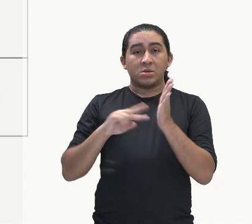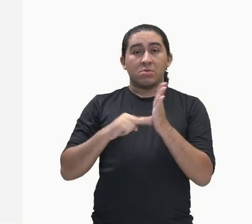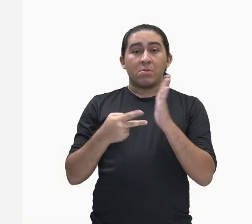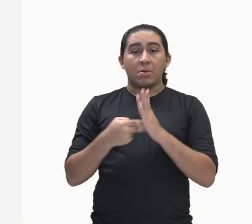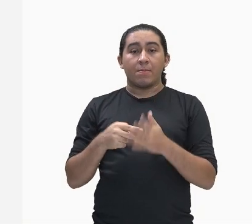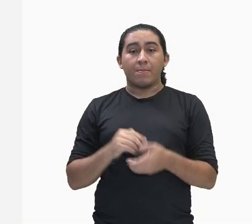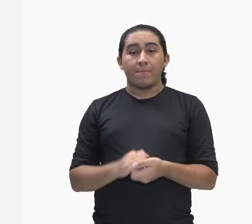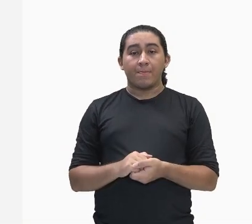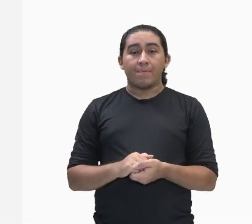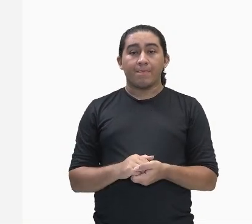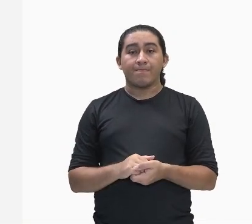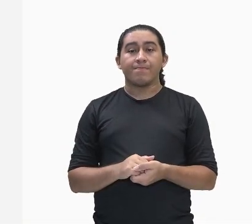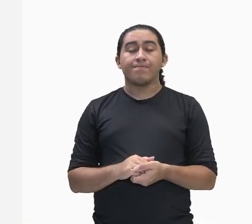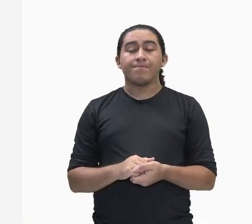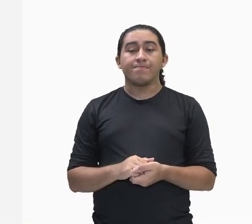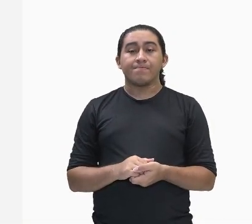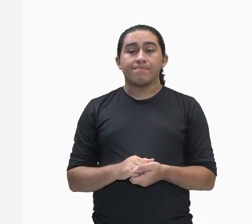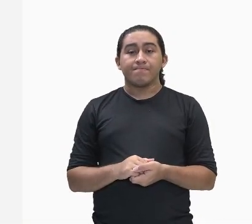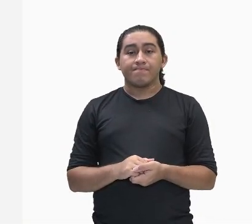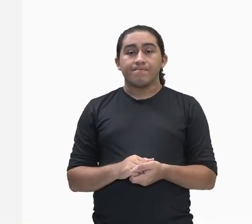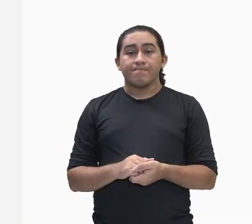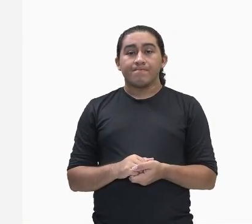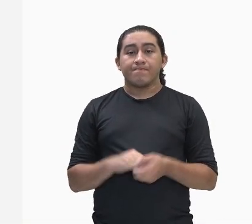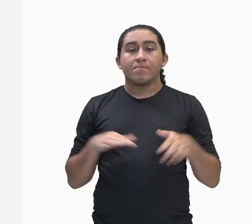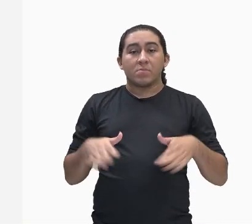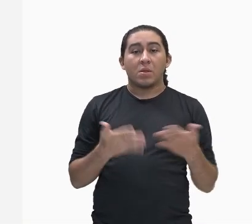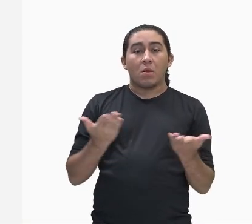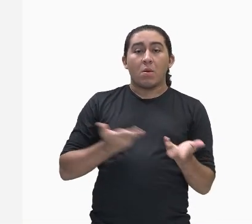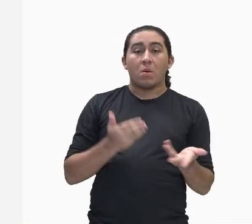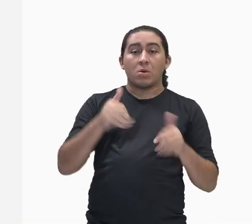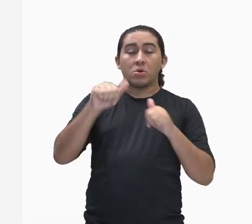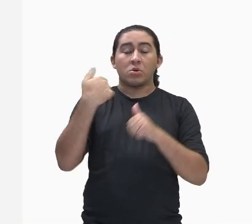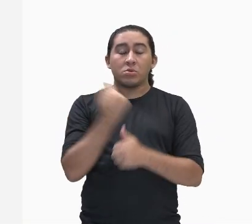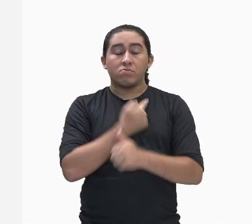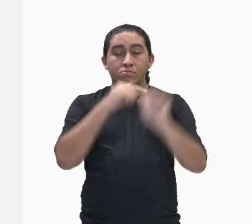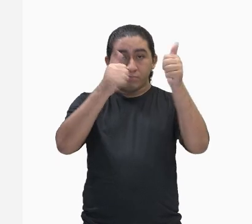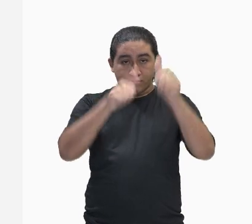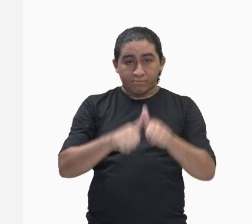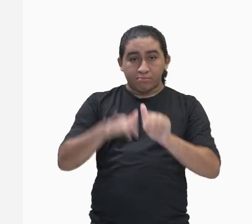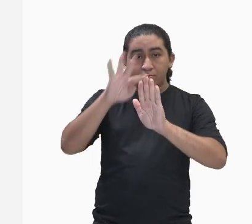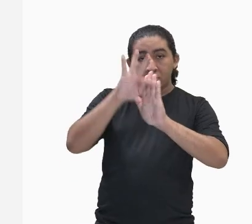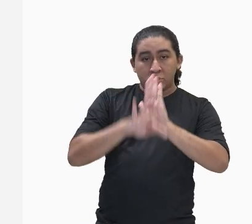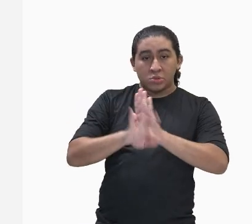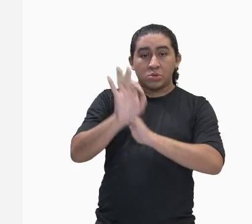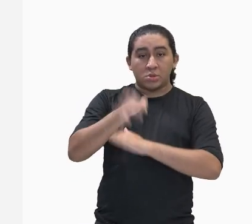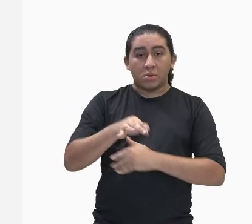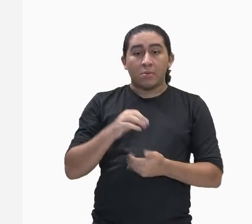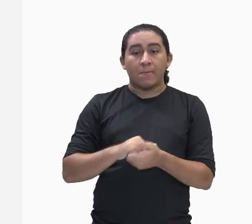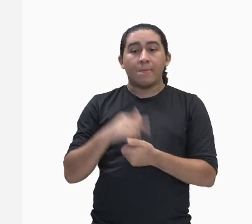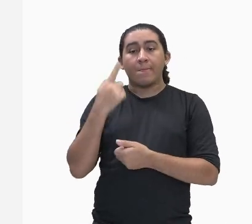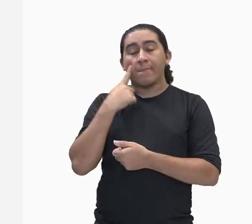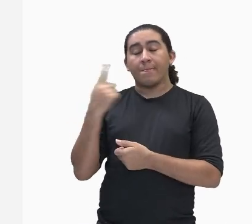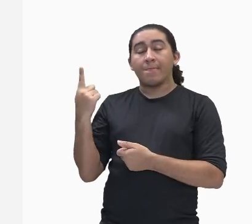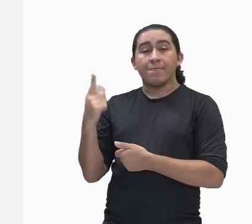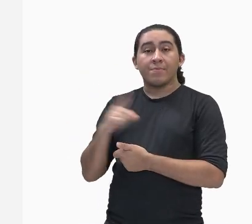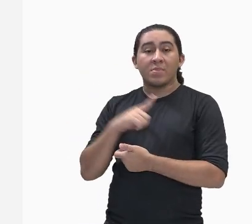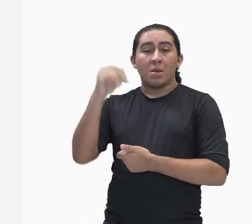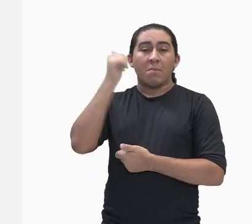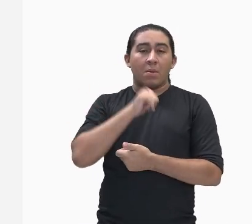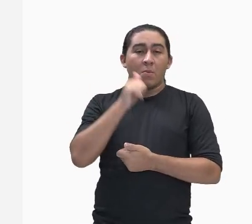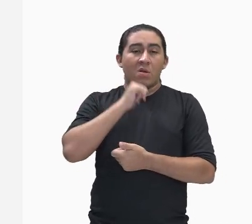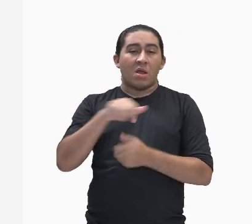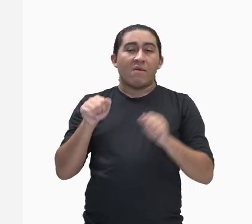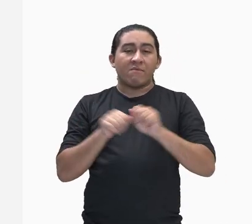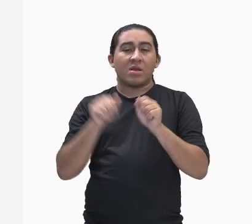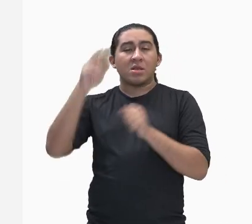Então, a gente agora vai analisar um texto, né? Tem uma senhora aí fazendo uma